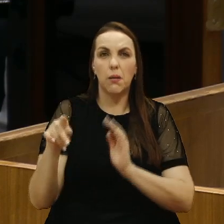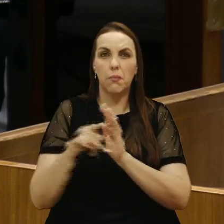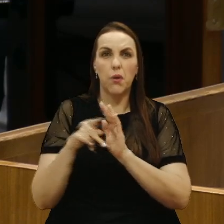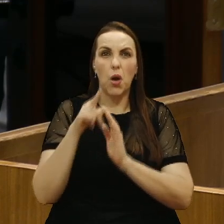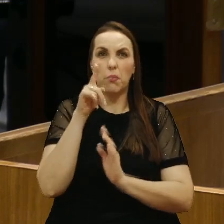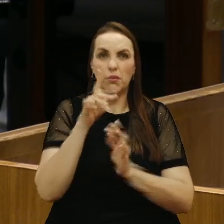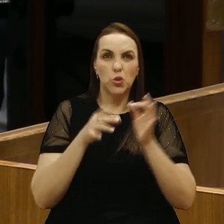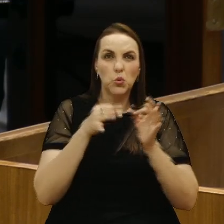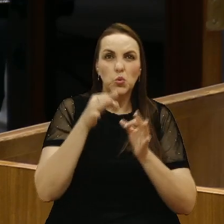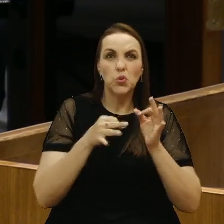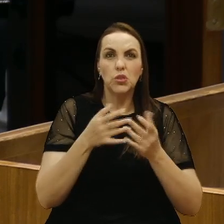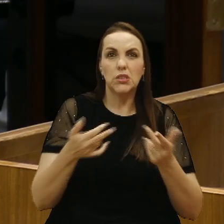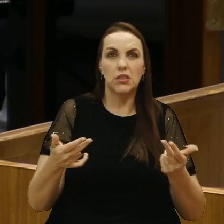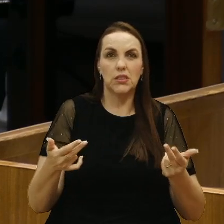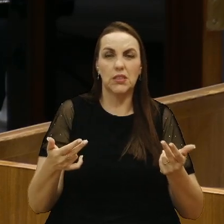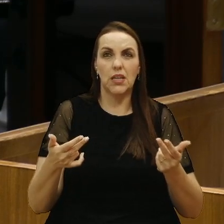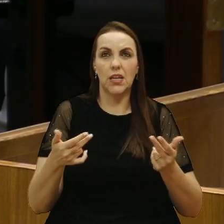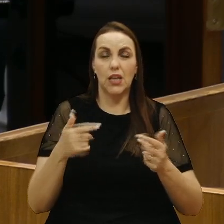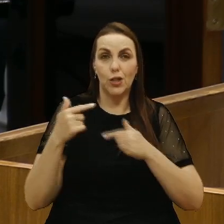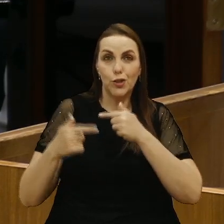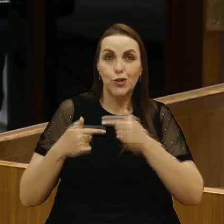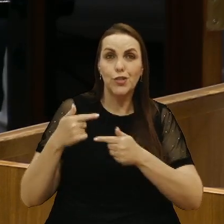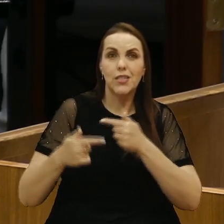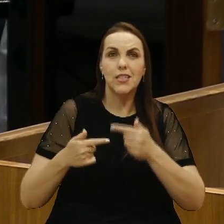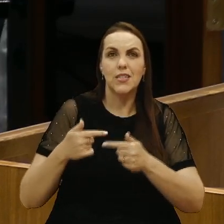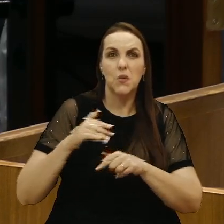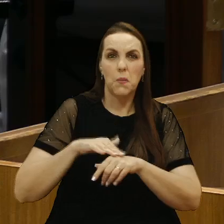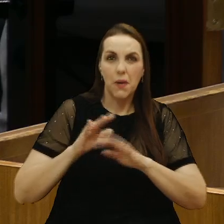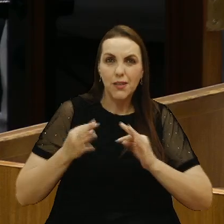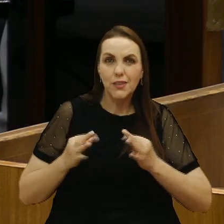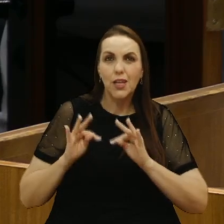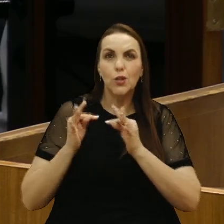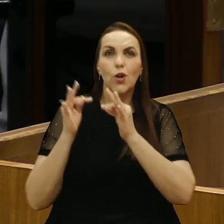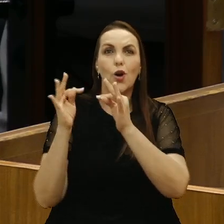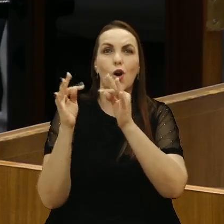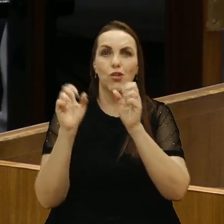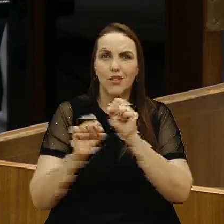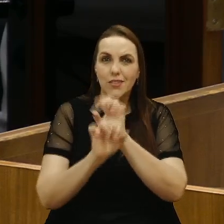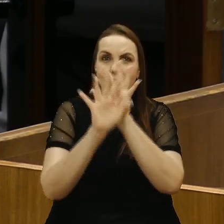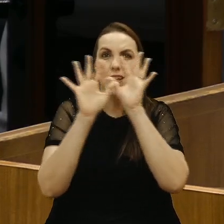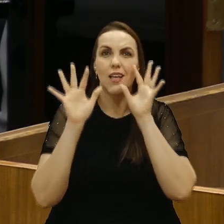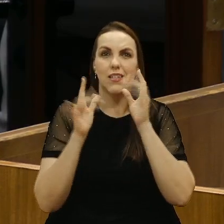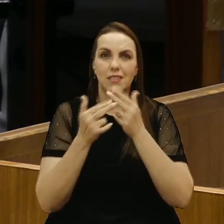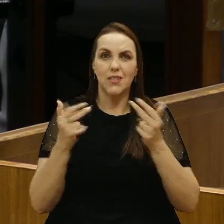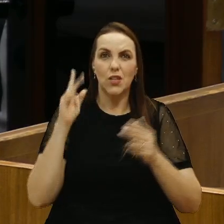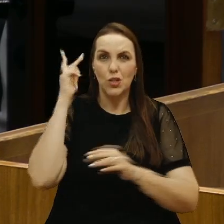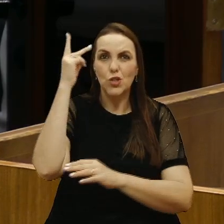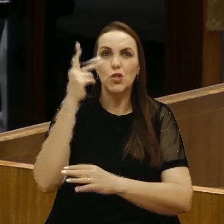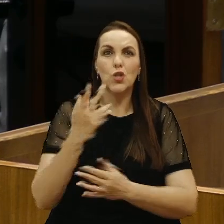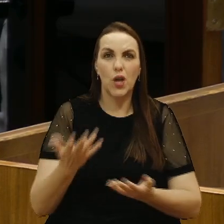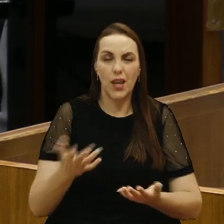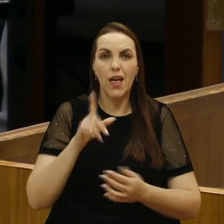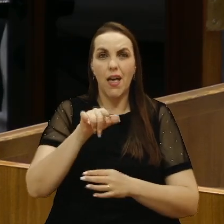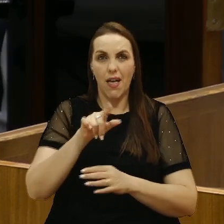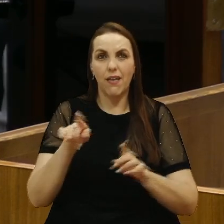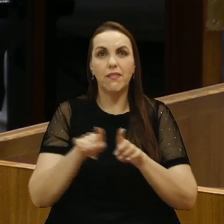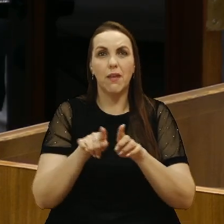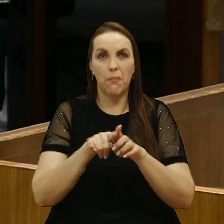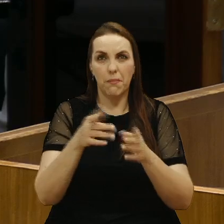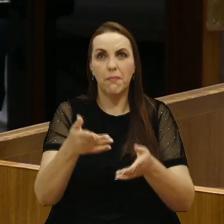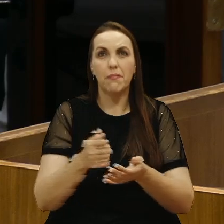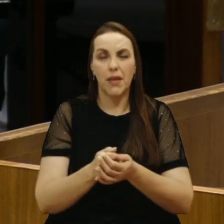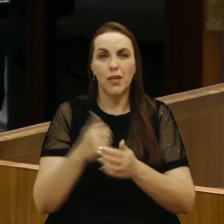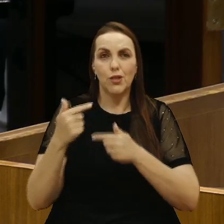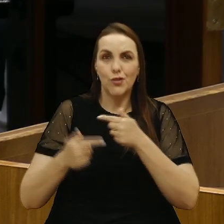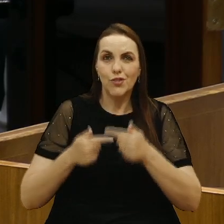vícios. A geração mais tecnológica e esclarecida da história é também a